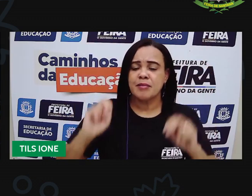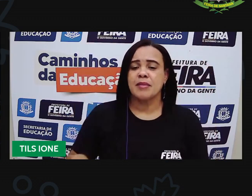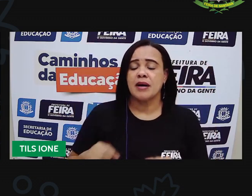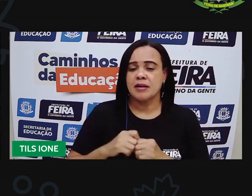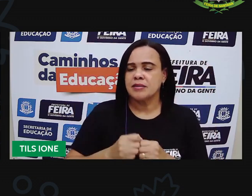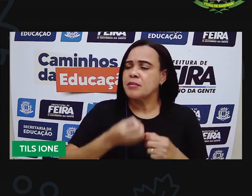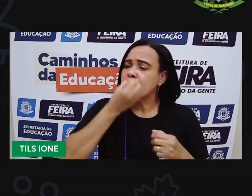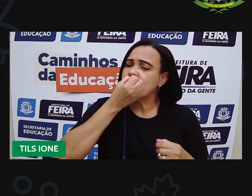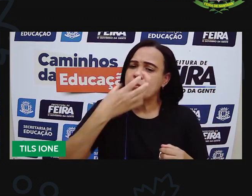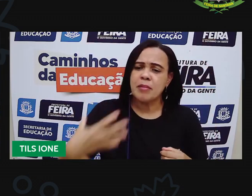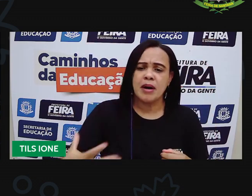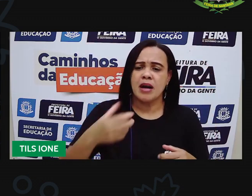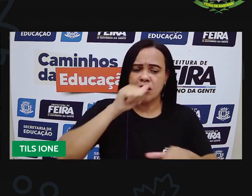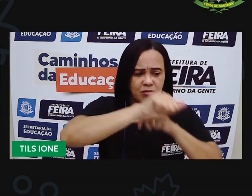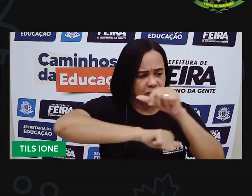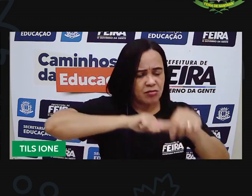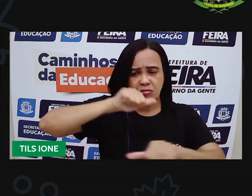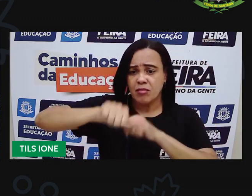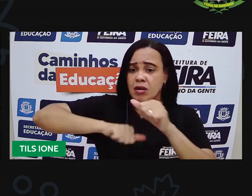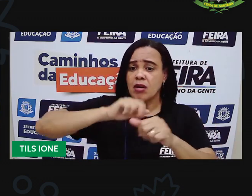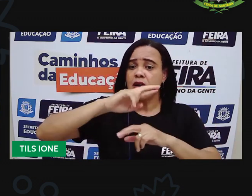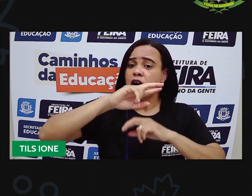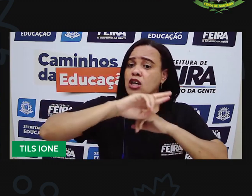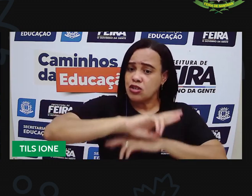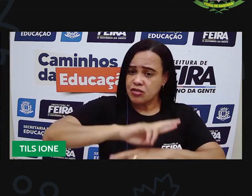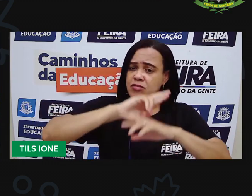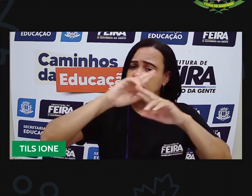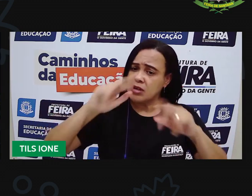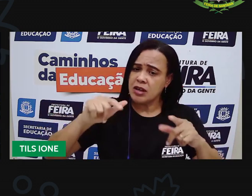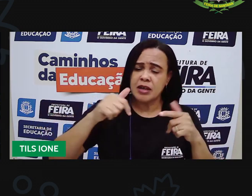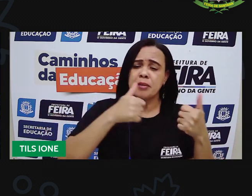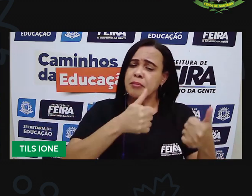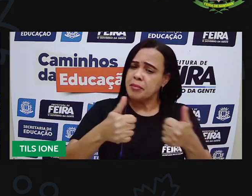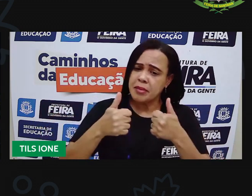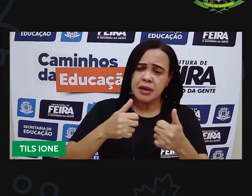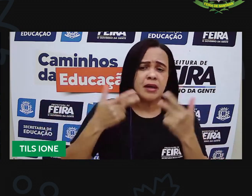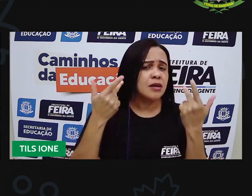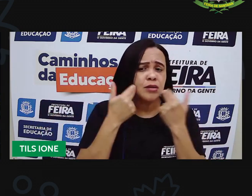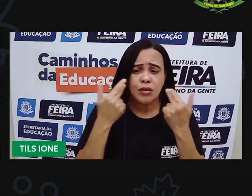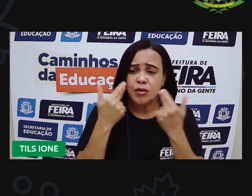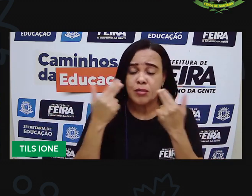Diferente. Com essa aula, você vai aprender a